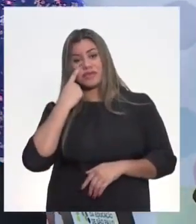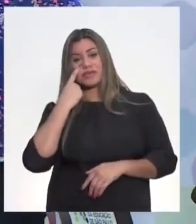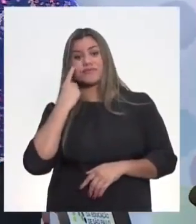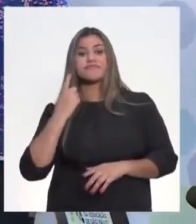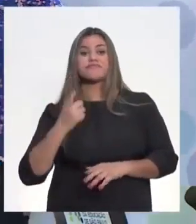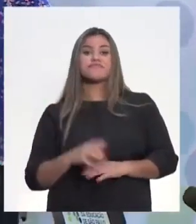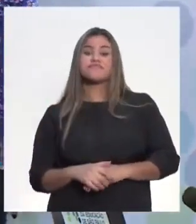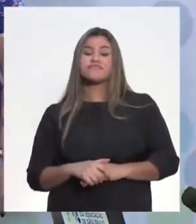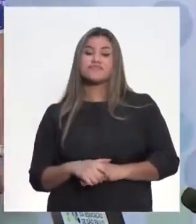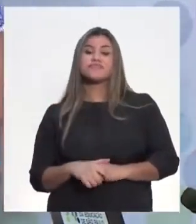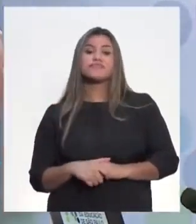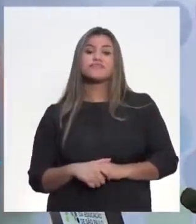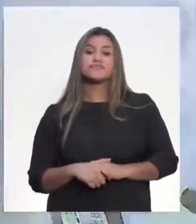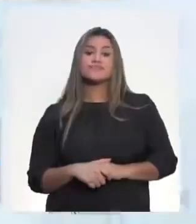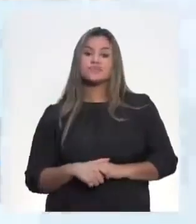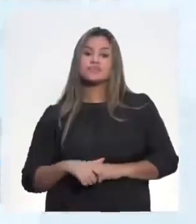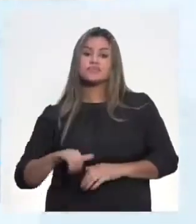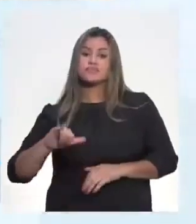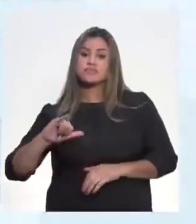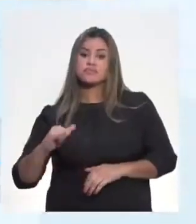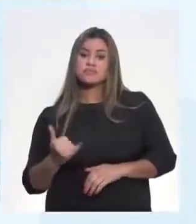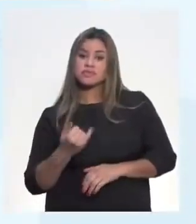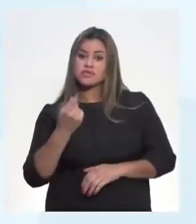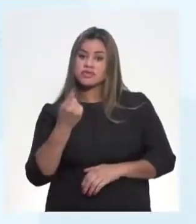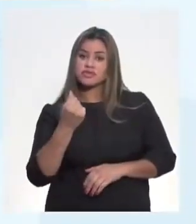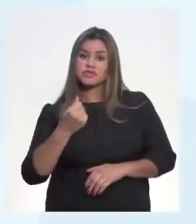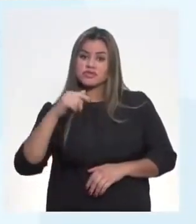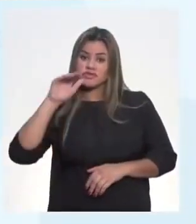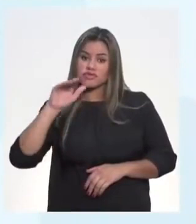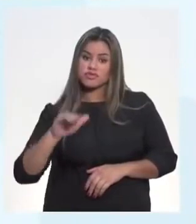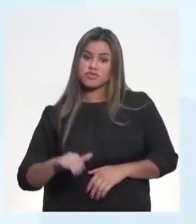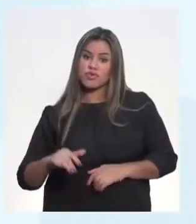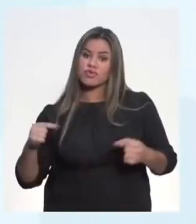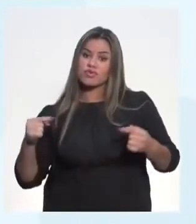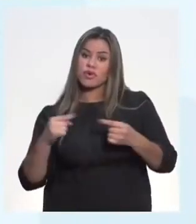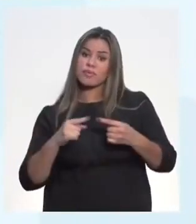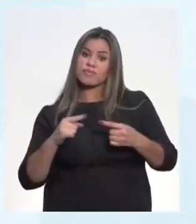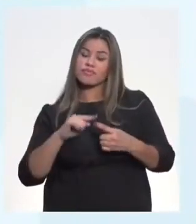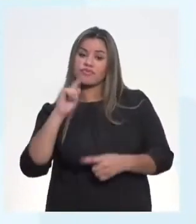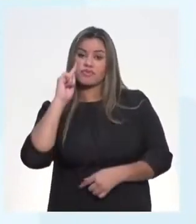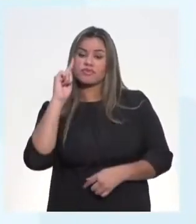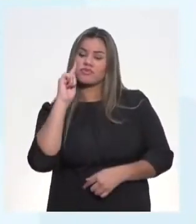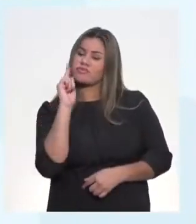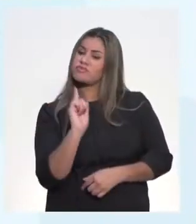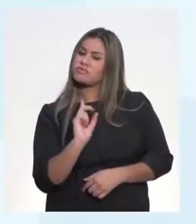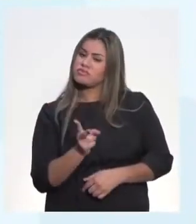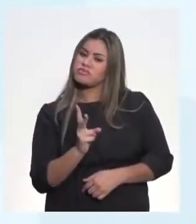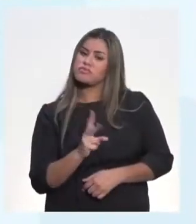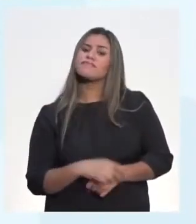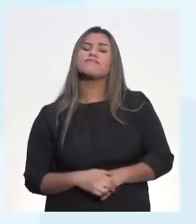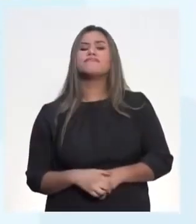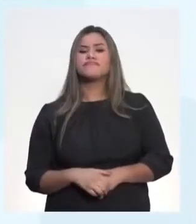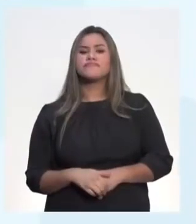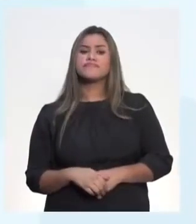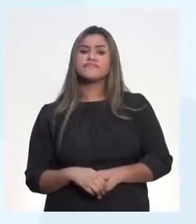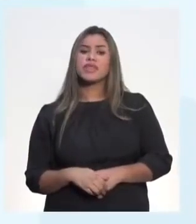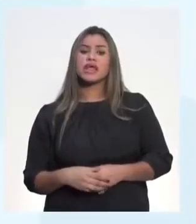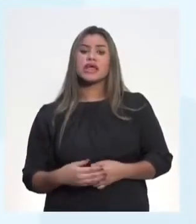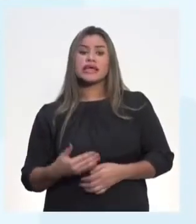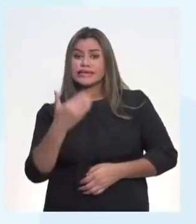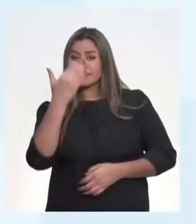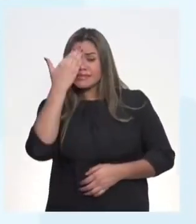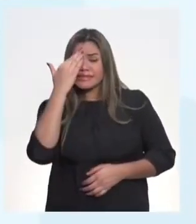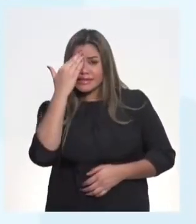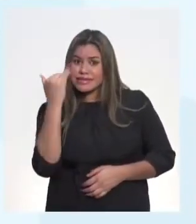conversando. Então, os juros e os descontos fazem parte do nosso cotidiano diário. E a compreensão sobre eles